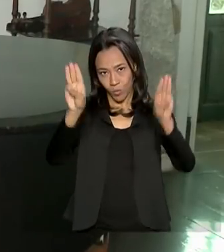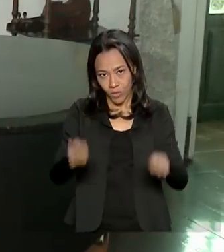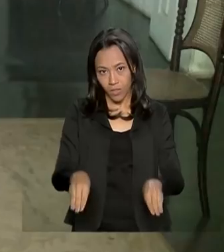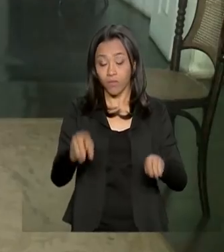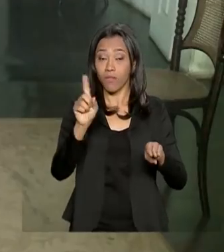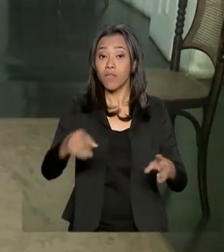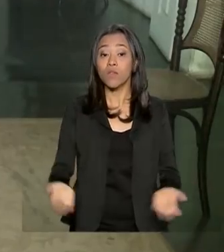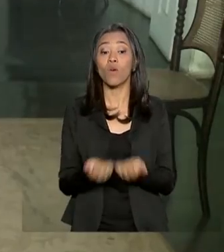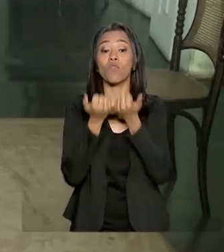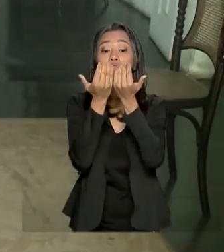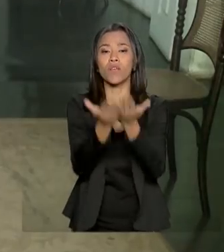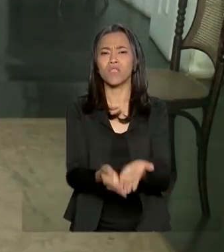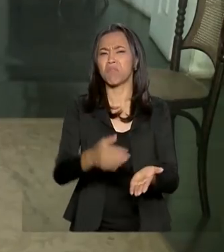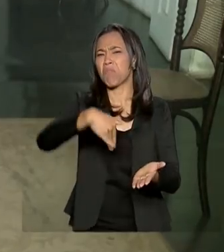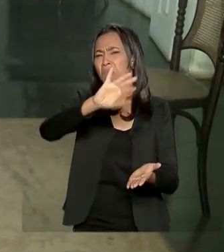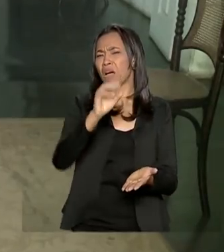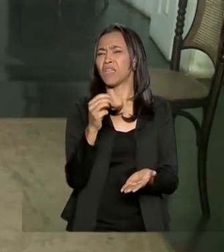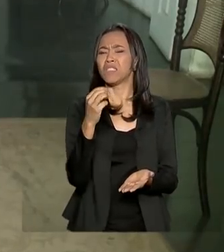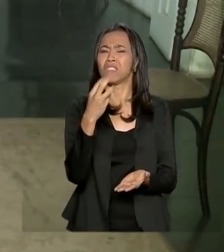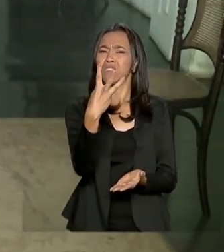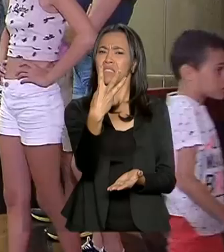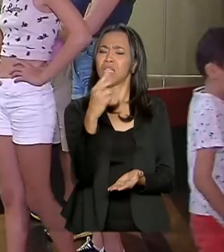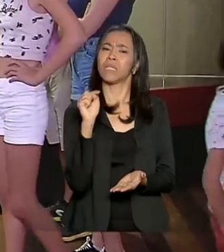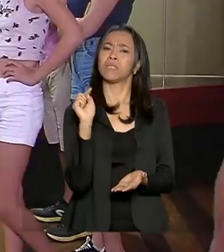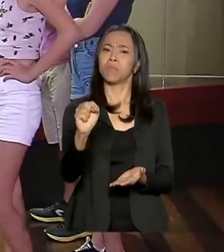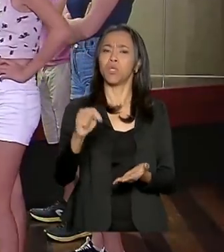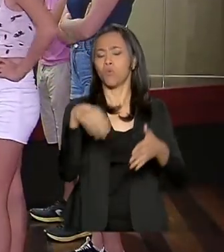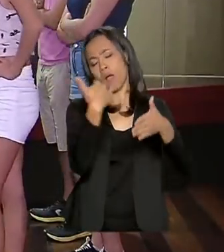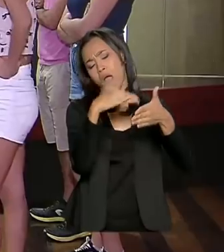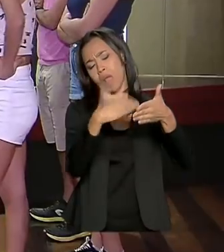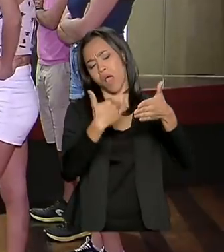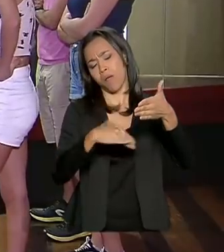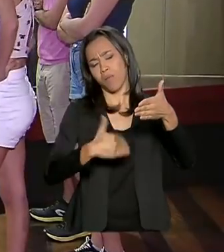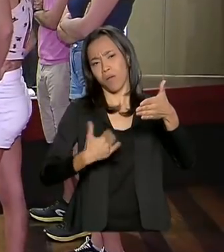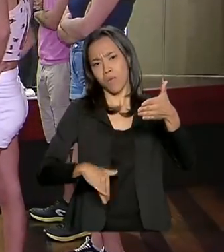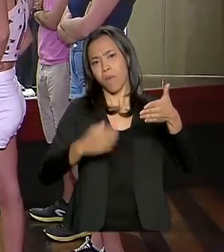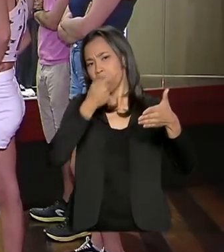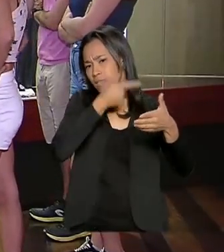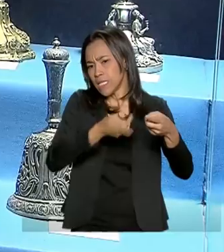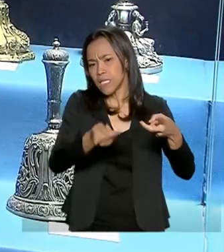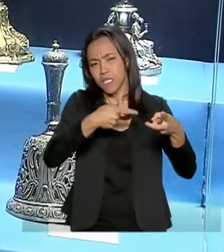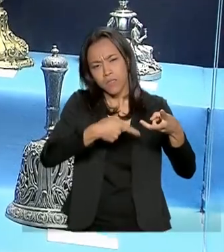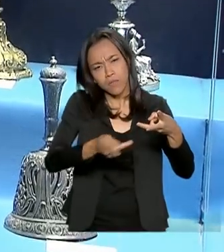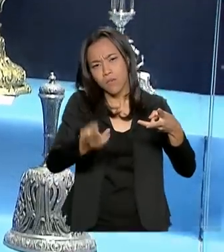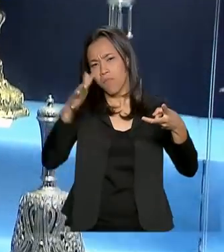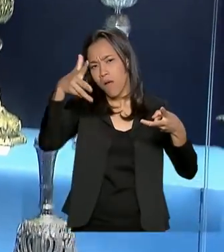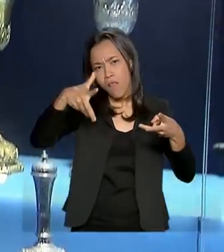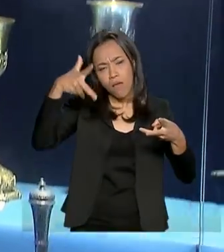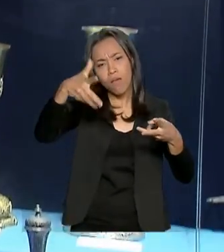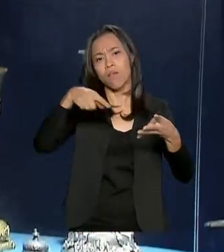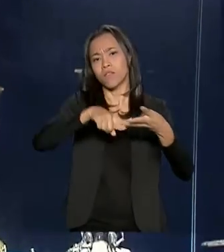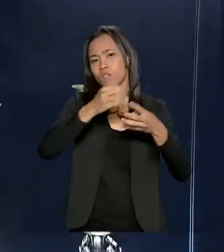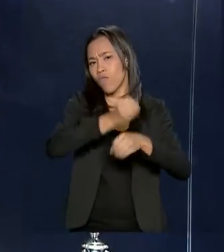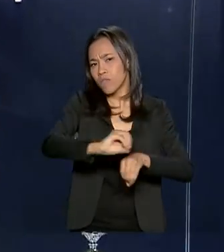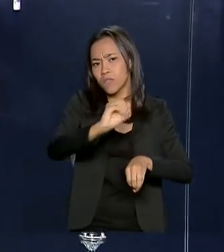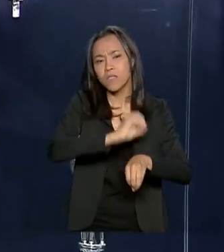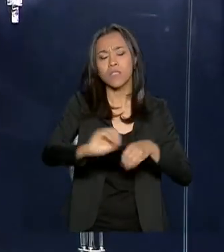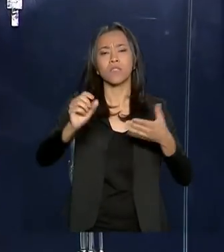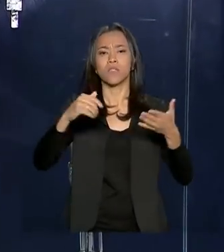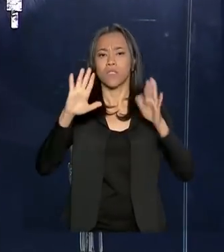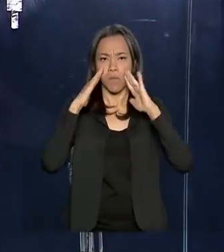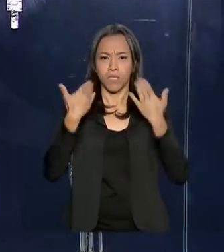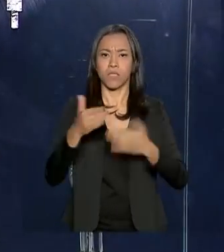mais de 3 mil atividades durante esta semana, envolvendo visitas mediadas, palestras, oficinas e